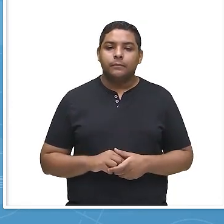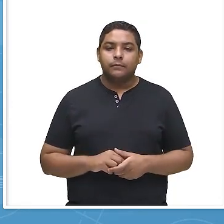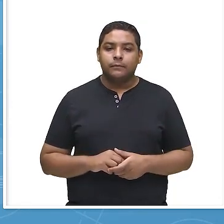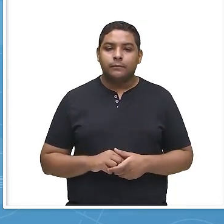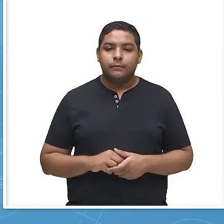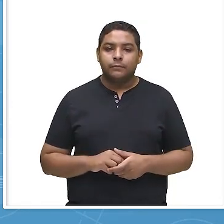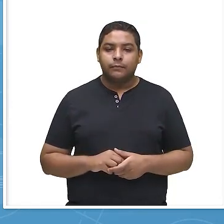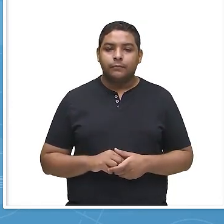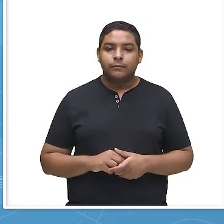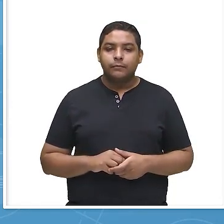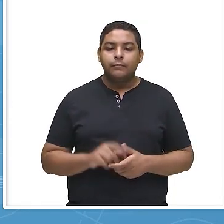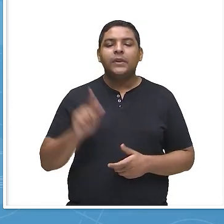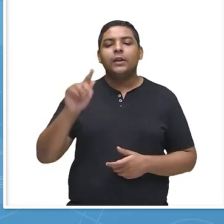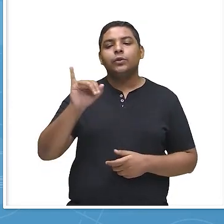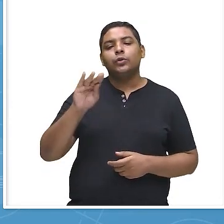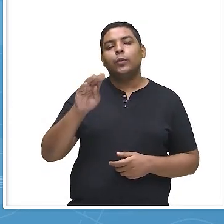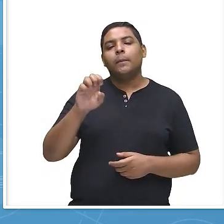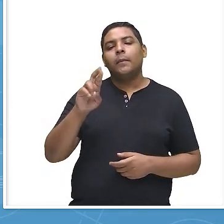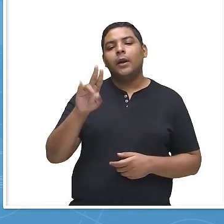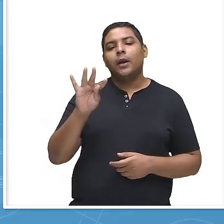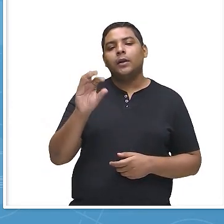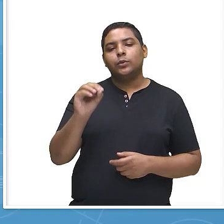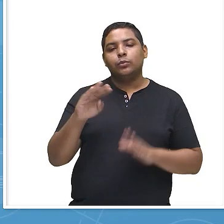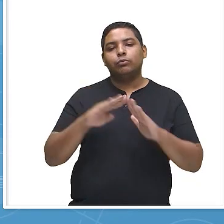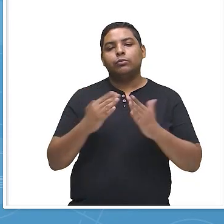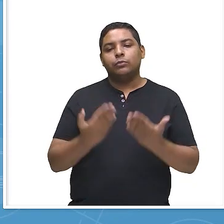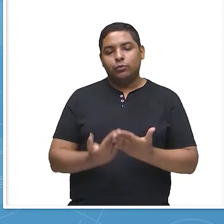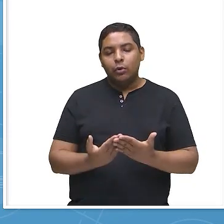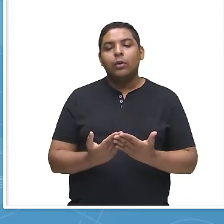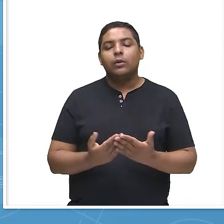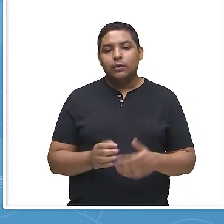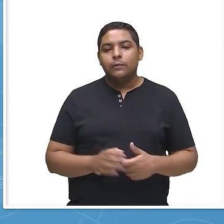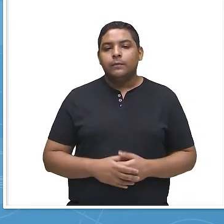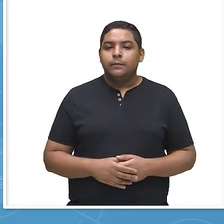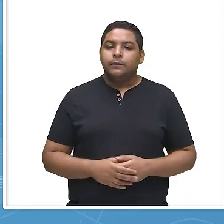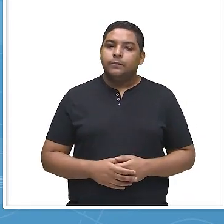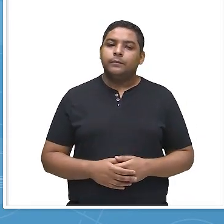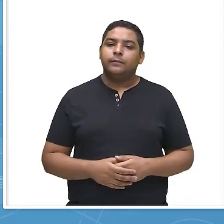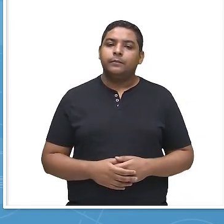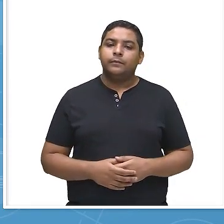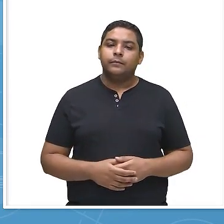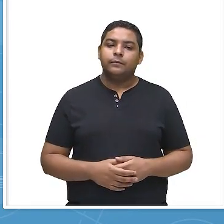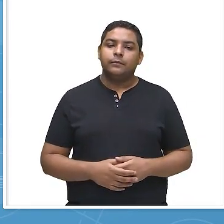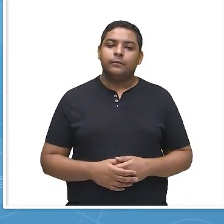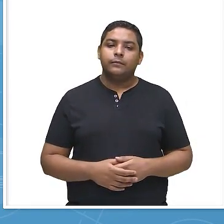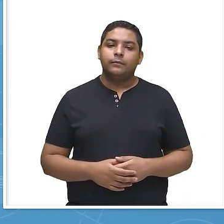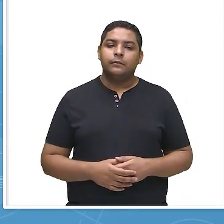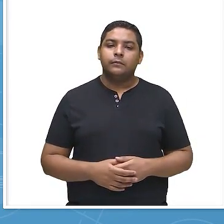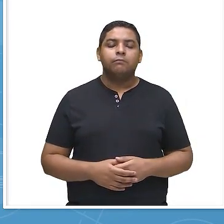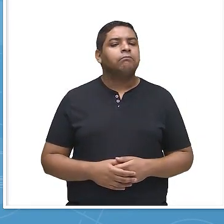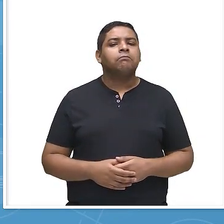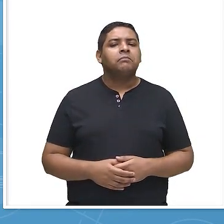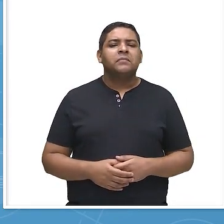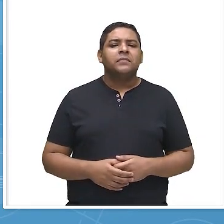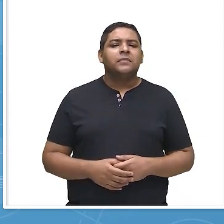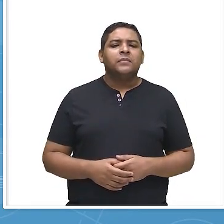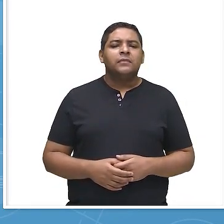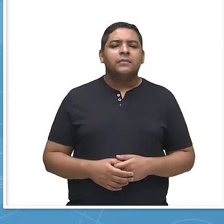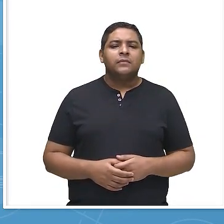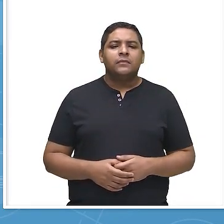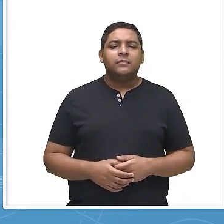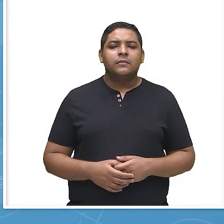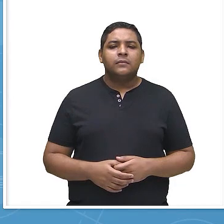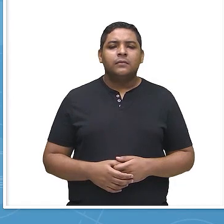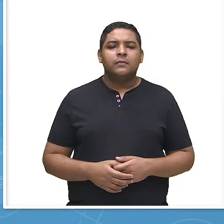Da Escola Estadual Gilberto Mestrinho, o pessoal da Escola Gilberto Mestrinho participando, tá? Eu não tô ouvindo, mas eu tô vendo que